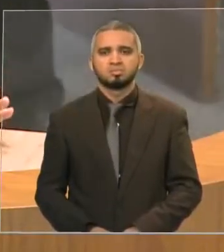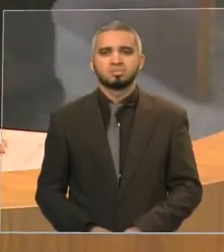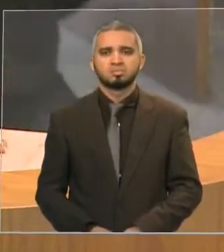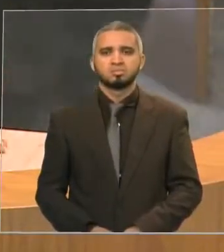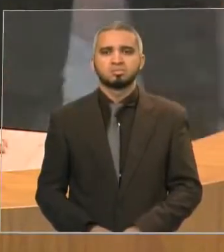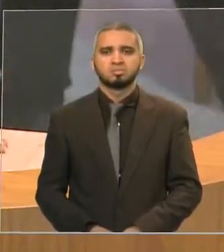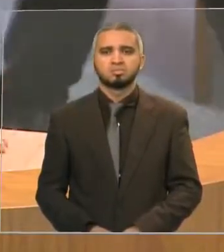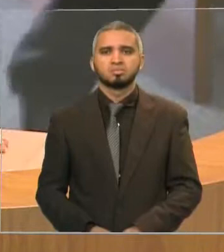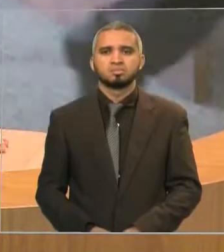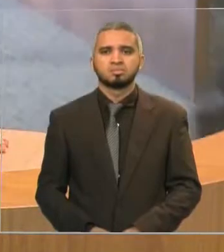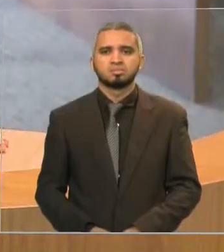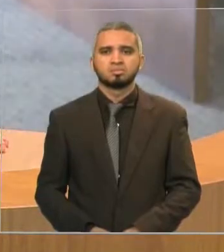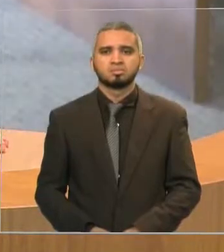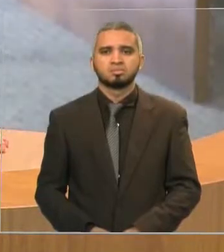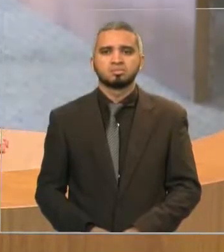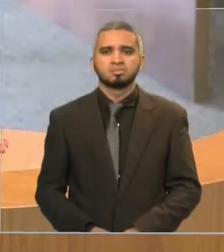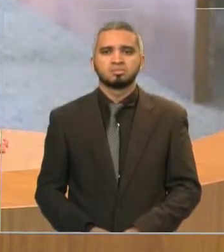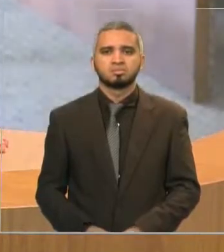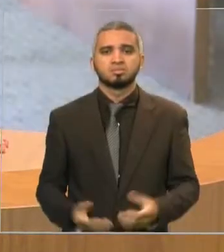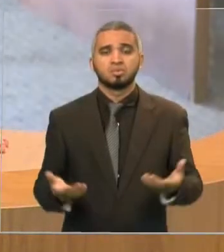Senhores, eu vim a esta tribuna